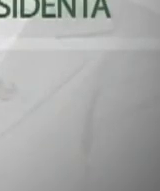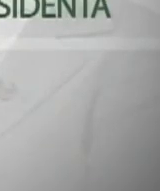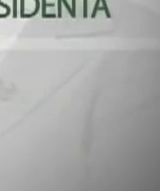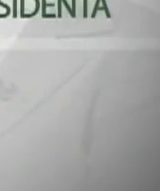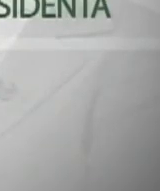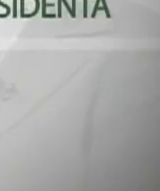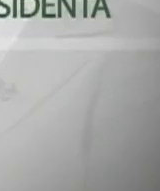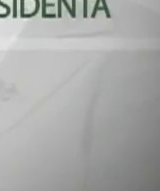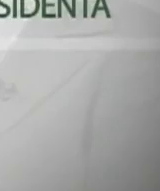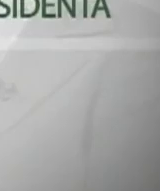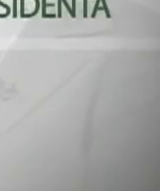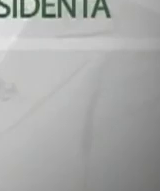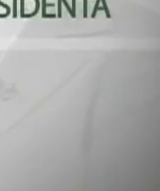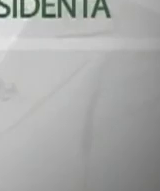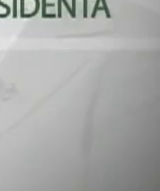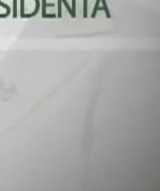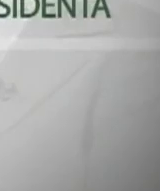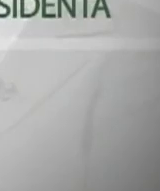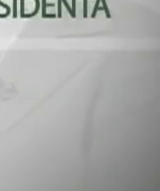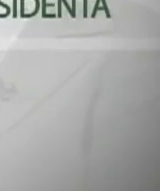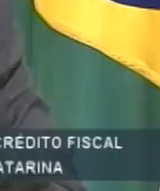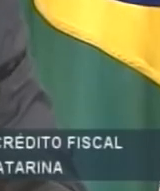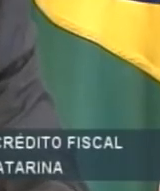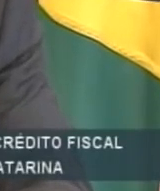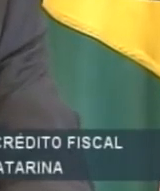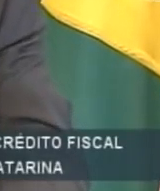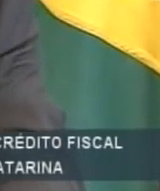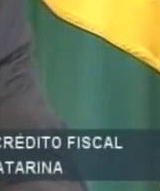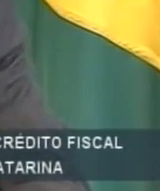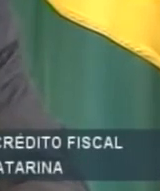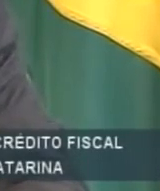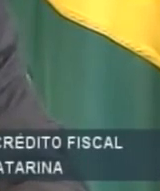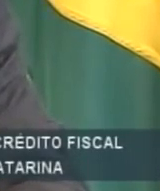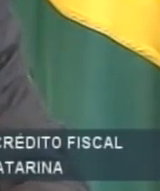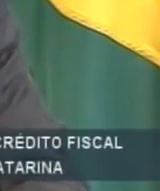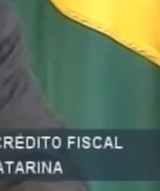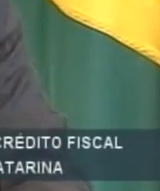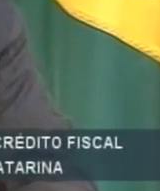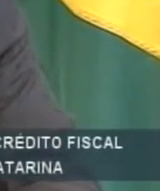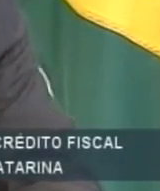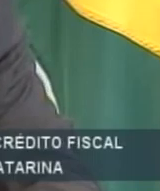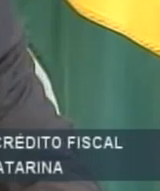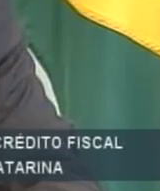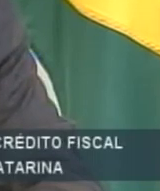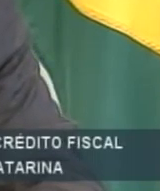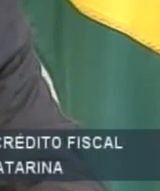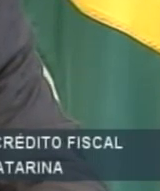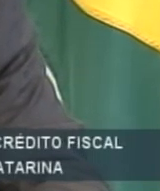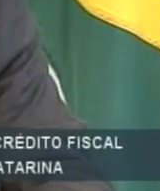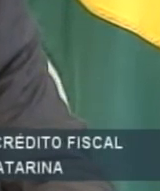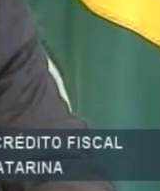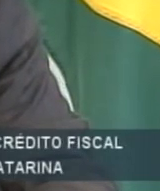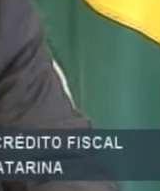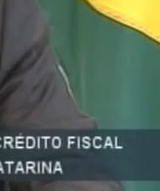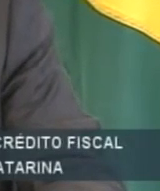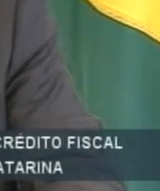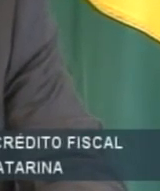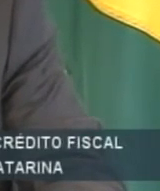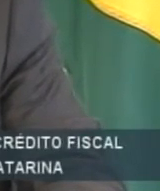Rio Grande do Norte e Santa Catarina. Veja como foi. Os estados de Rio Grande do Norte, Goiás e